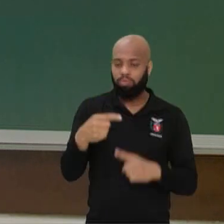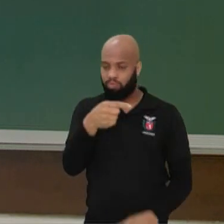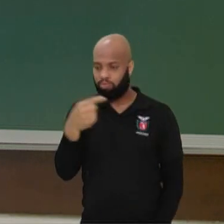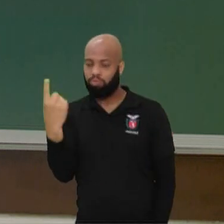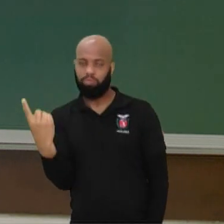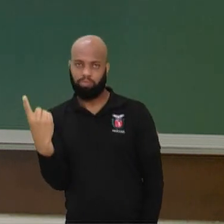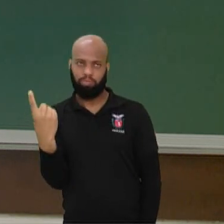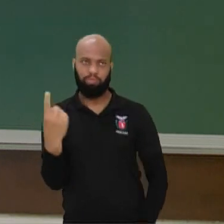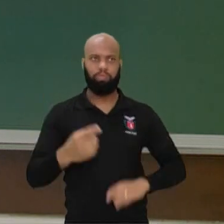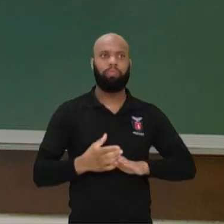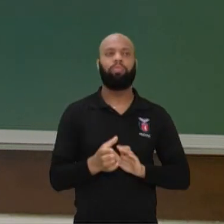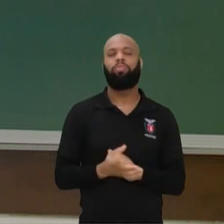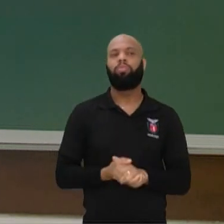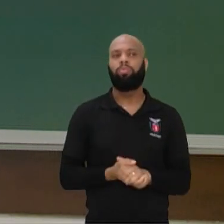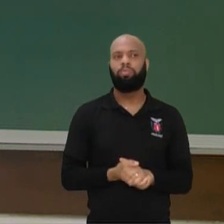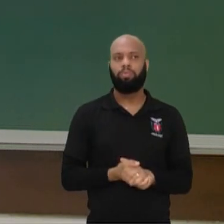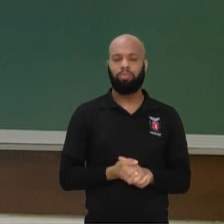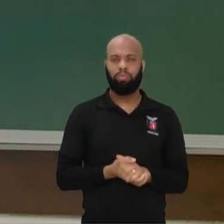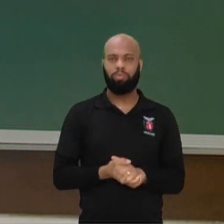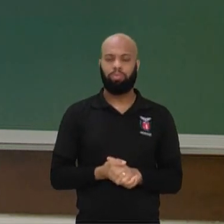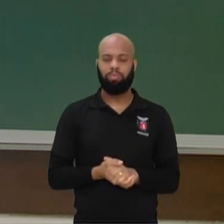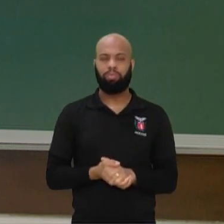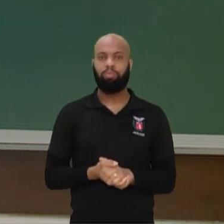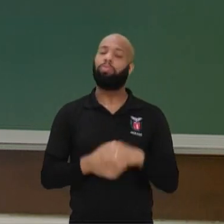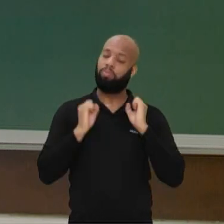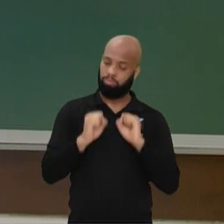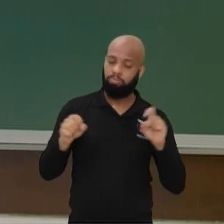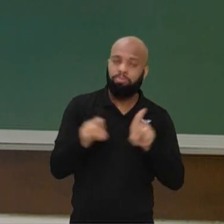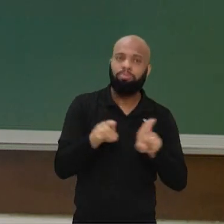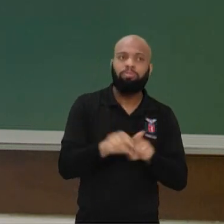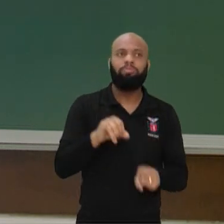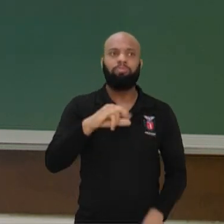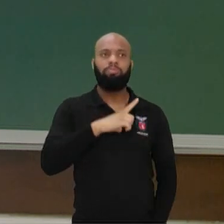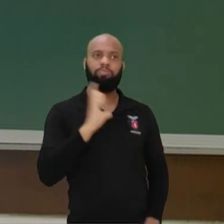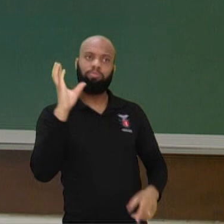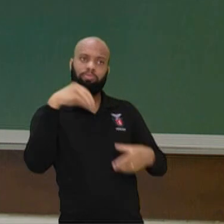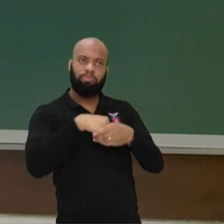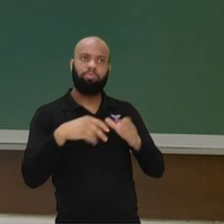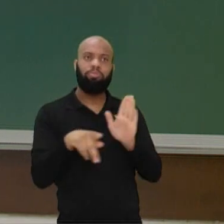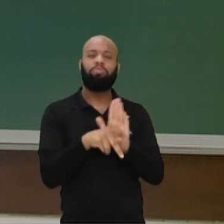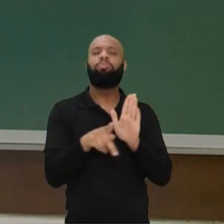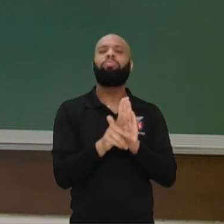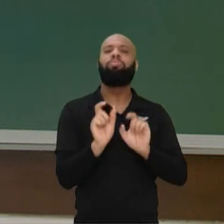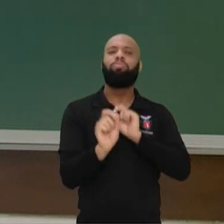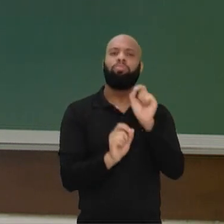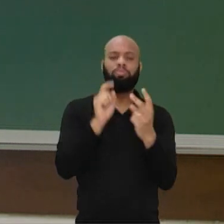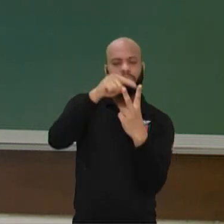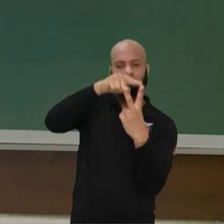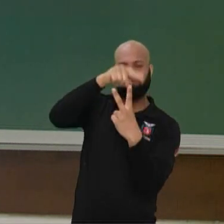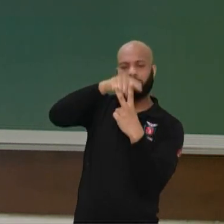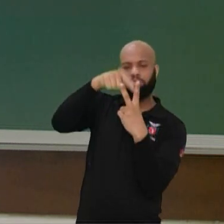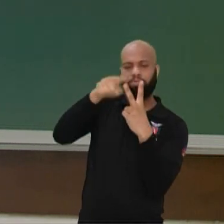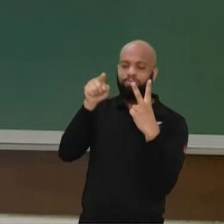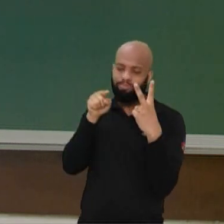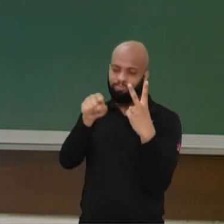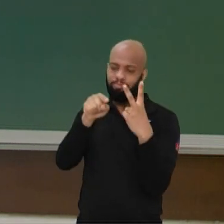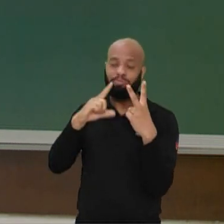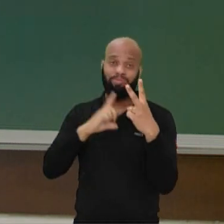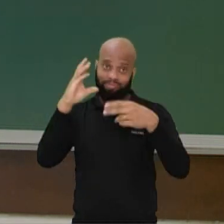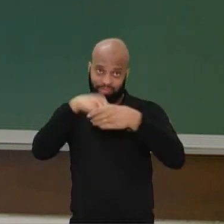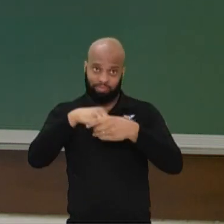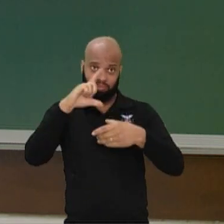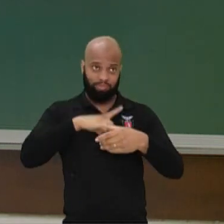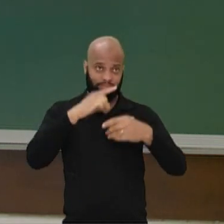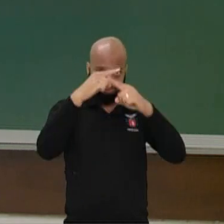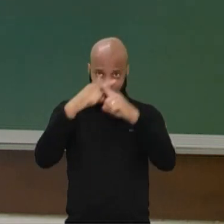25 vezes raiz quadrada de menos 1. A gente pode, quando a gente tem dentro do radicando um produto, uma multiplicação, a gente pode